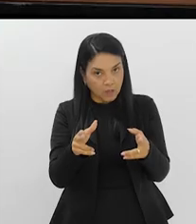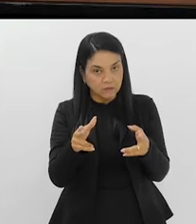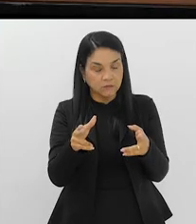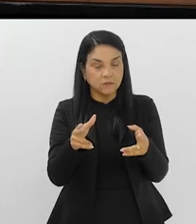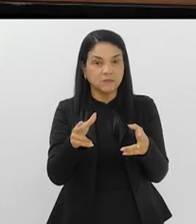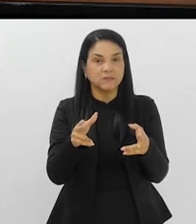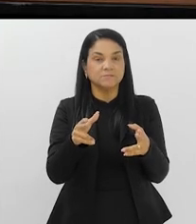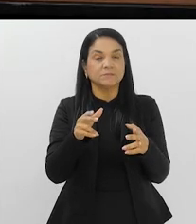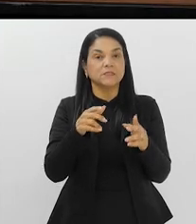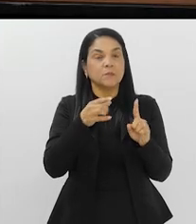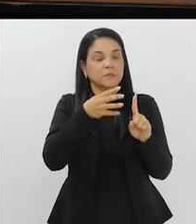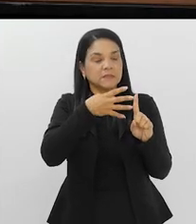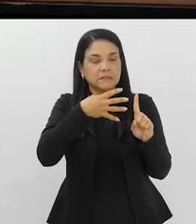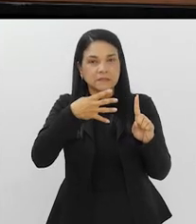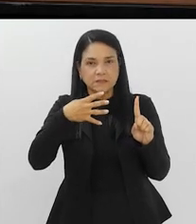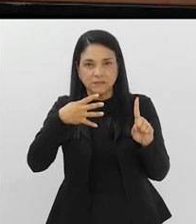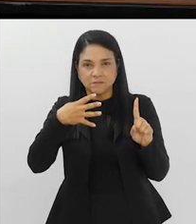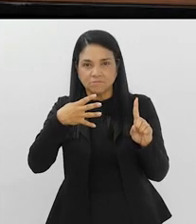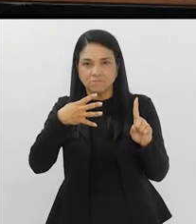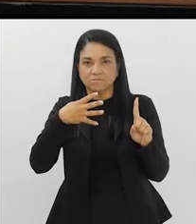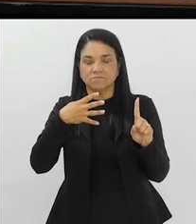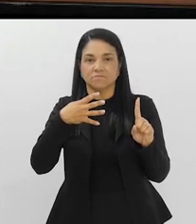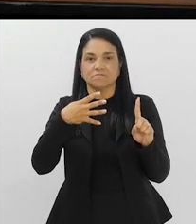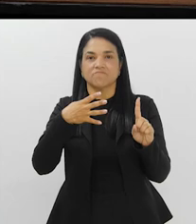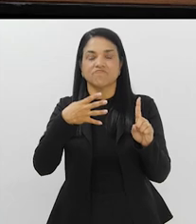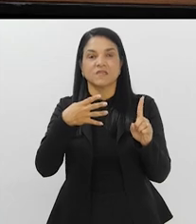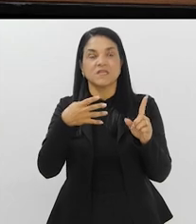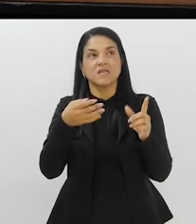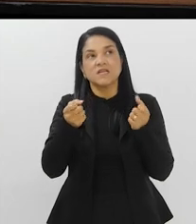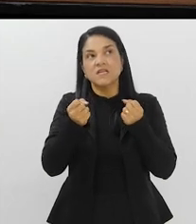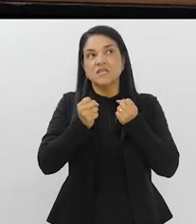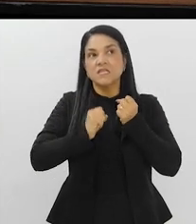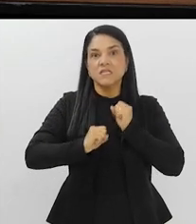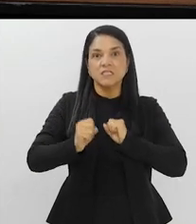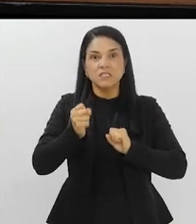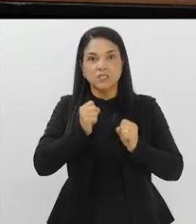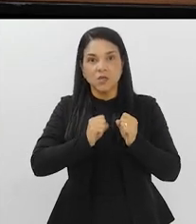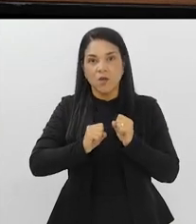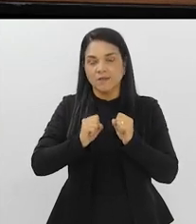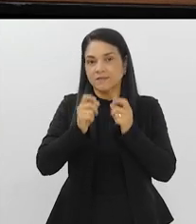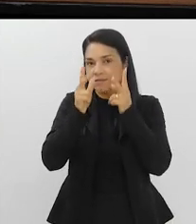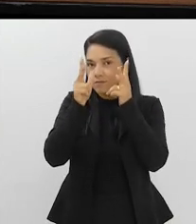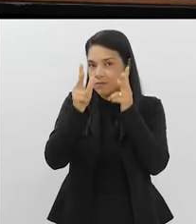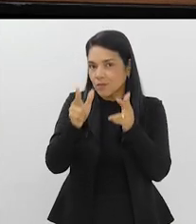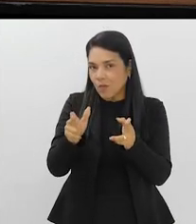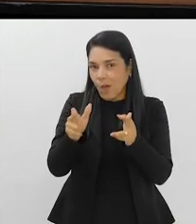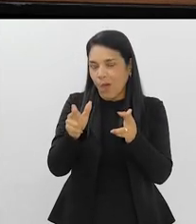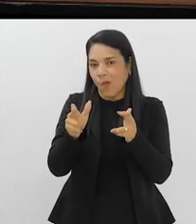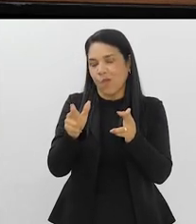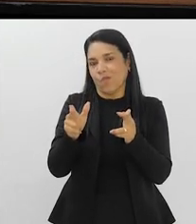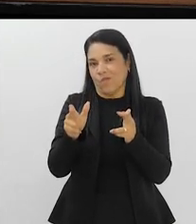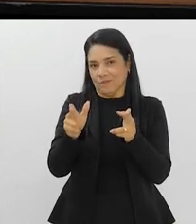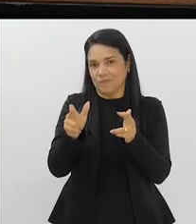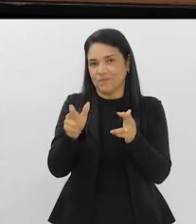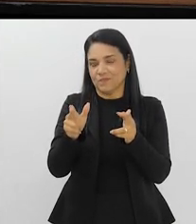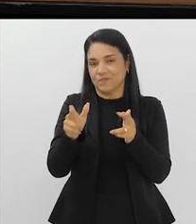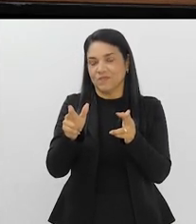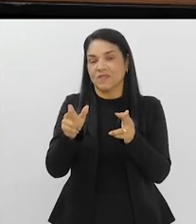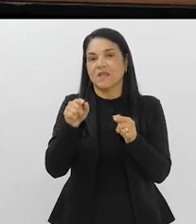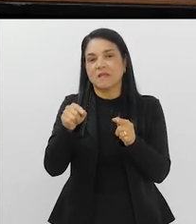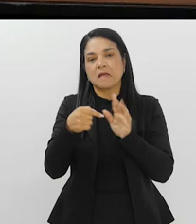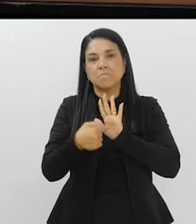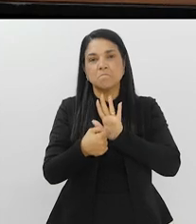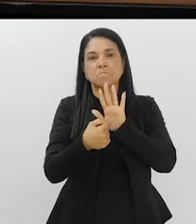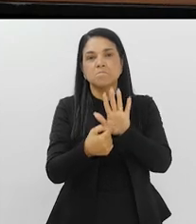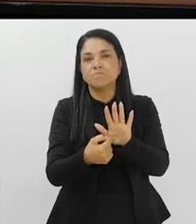comuns, mas é uma síndrome, como as síndromes ansiosas costumam ser, muito heteromórficas, quer dizer, elas